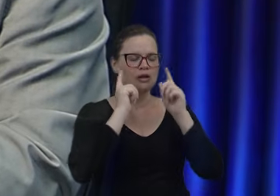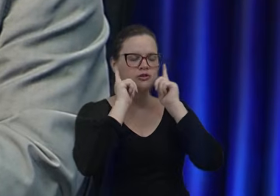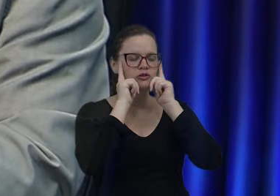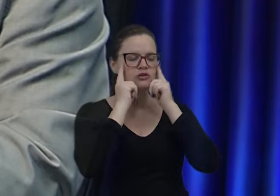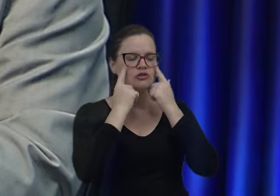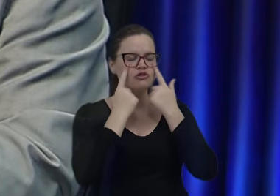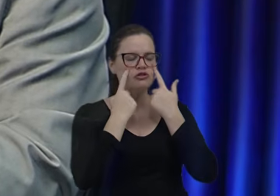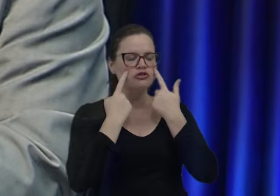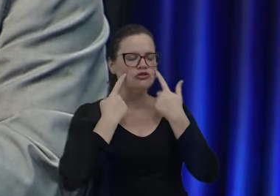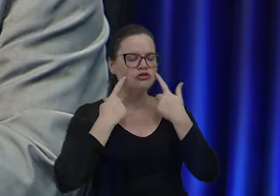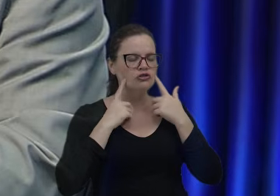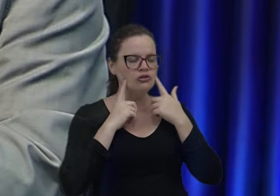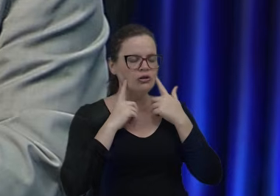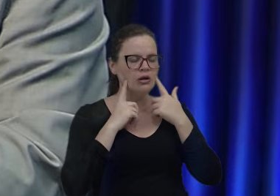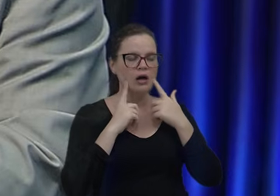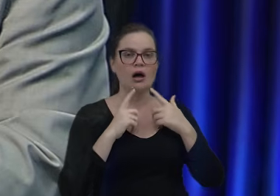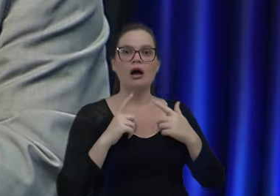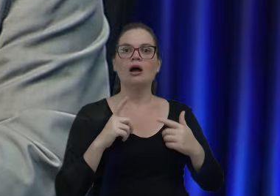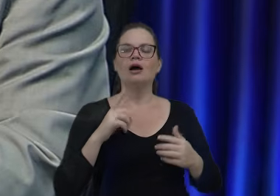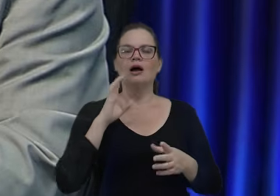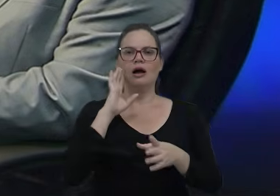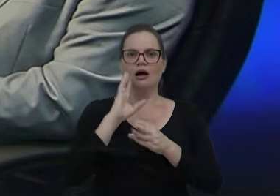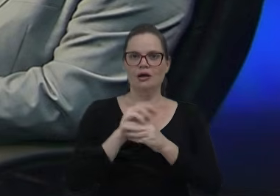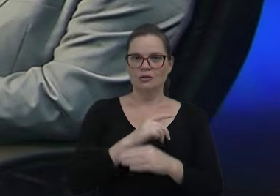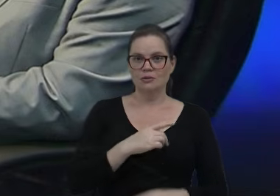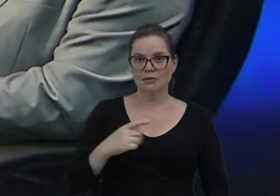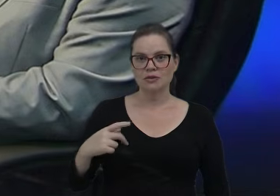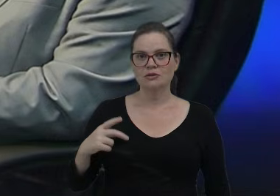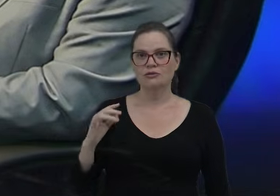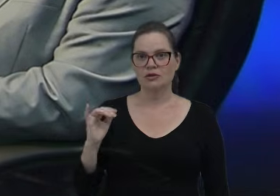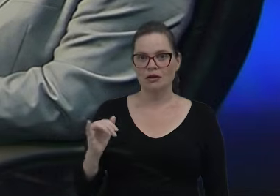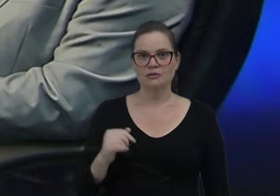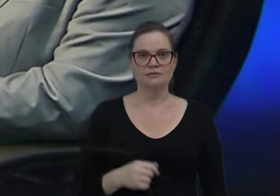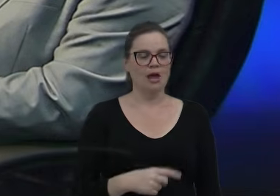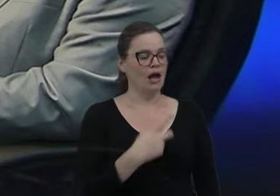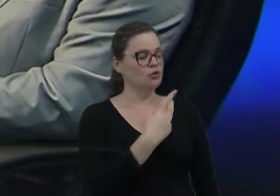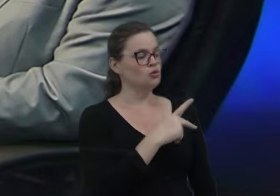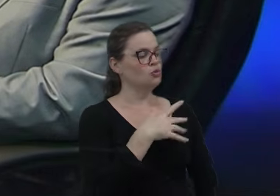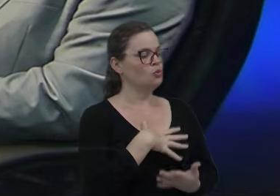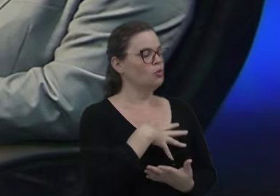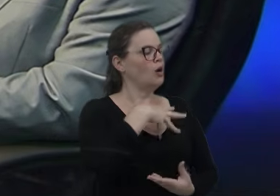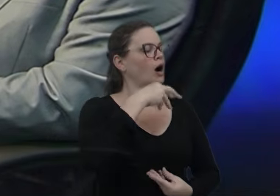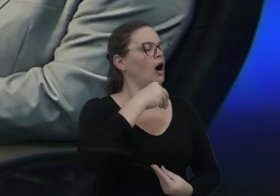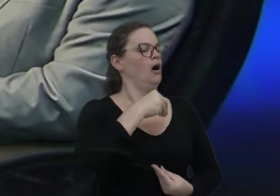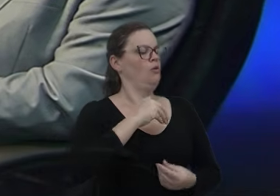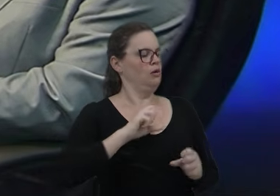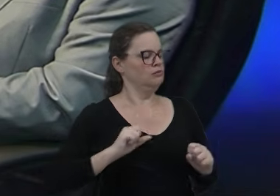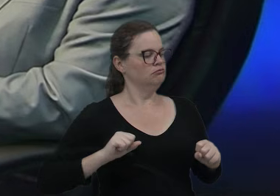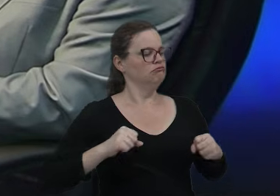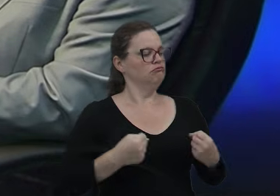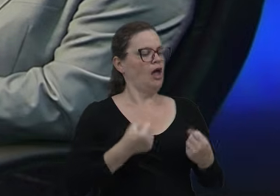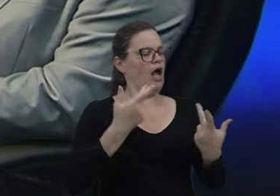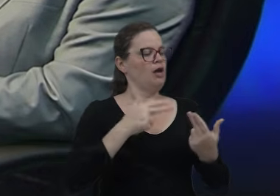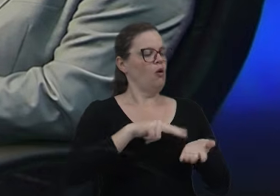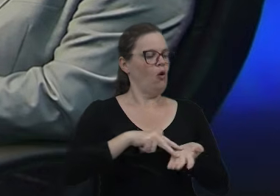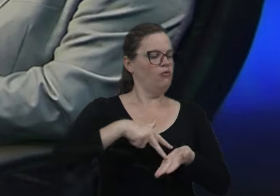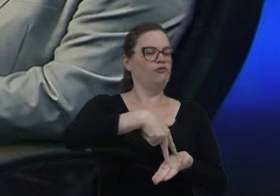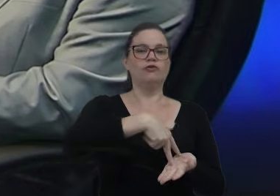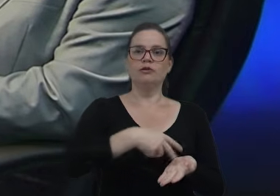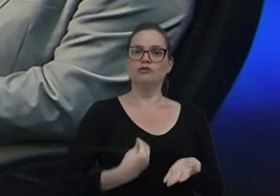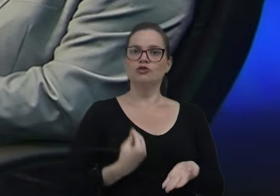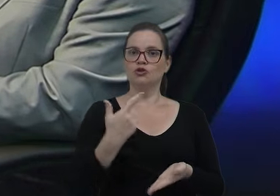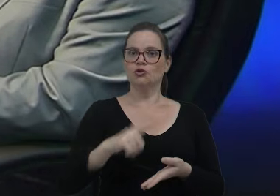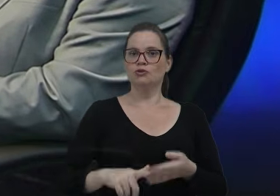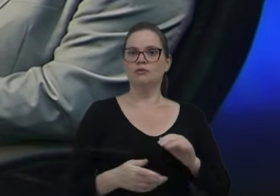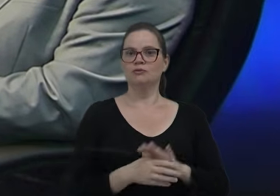o pastor deu discernimento assim, a sua alma ressuscitou. Glória a Jesus. Glória a Jesus. Então, caiu